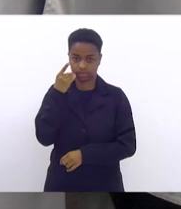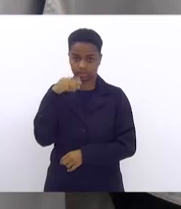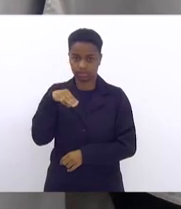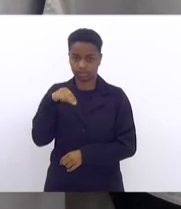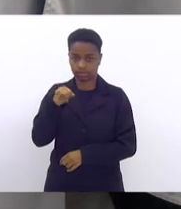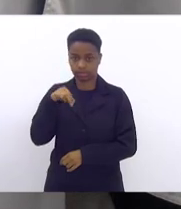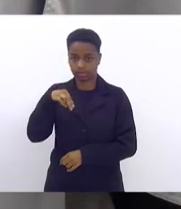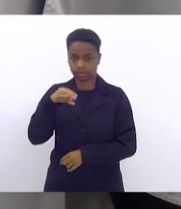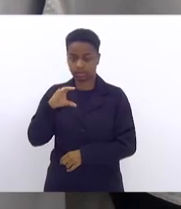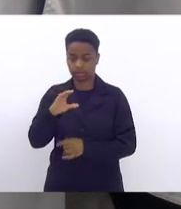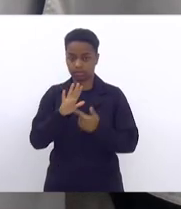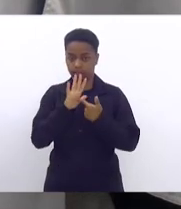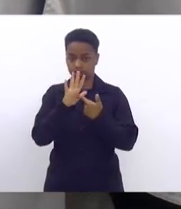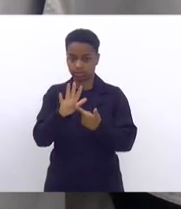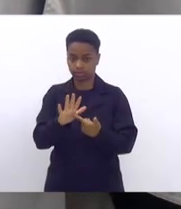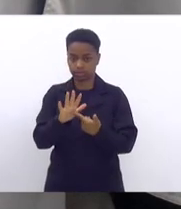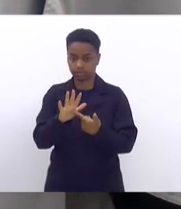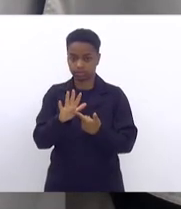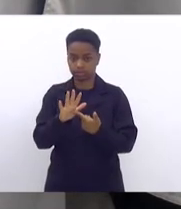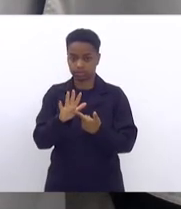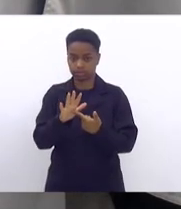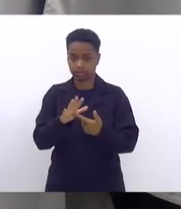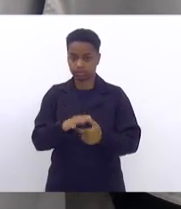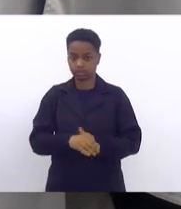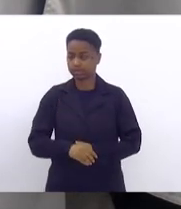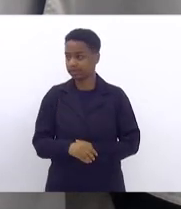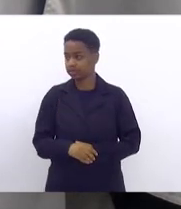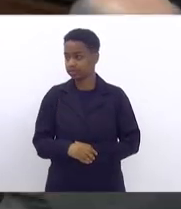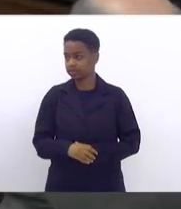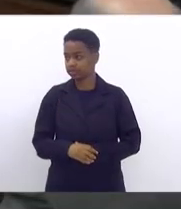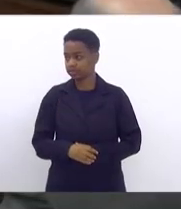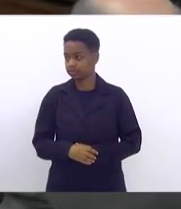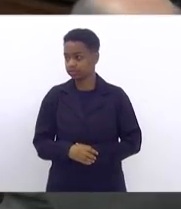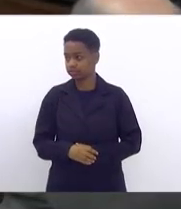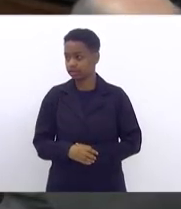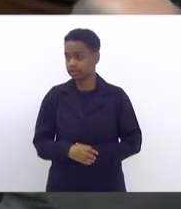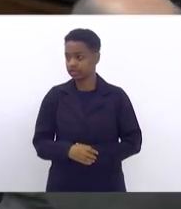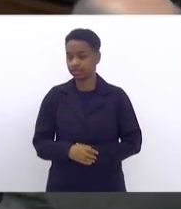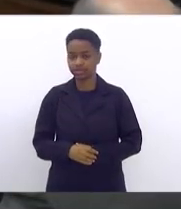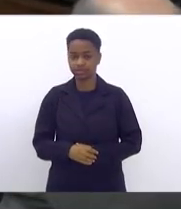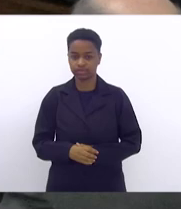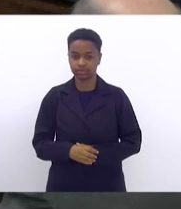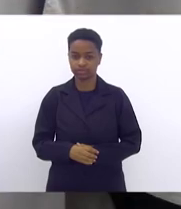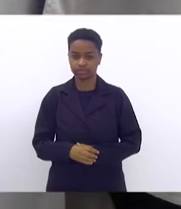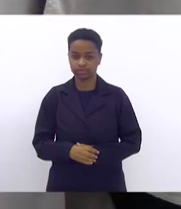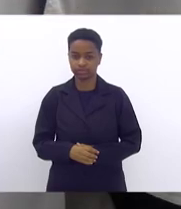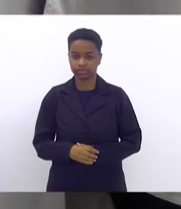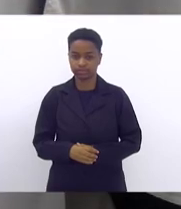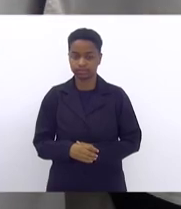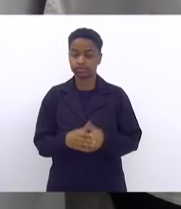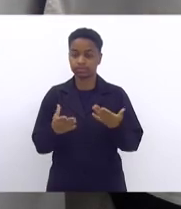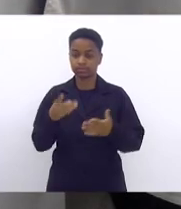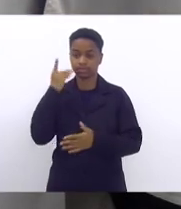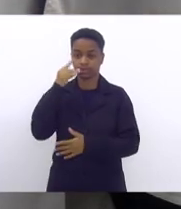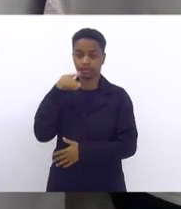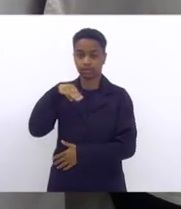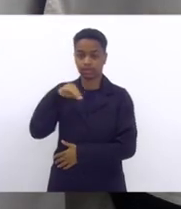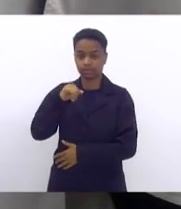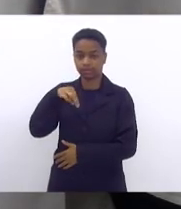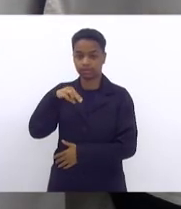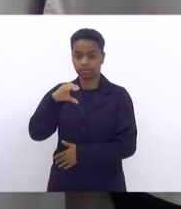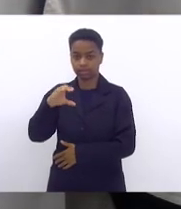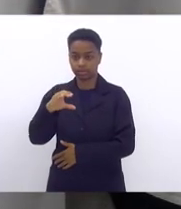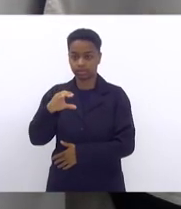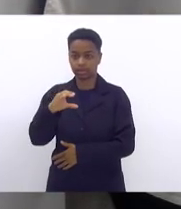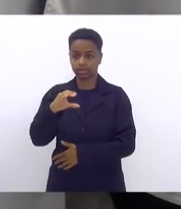Mink trouxe na semana antes era passada. Lei ordinária que não podia mudar. Exatamente. Uma e aí o deputado Mink traz um entendimento aí que vai